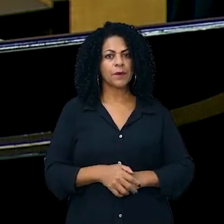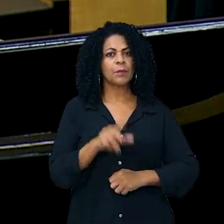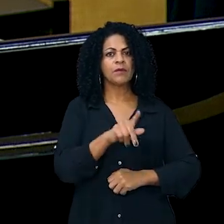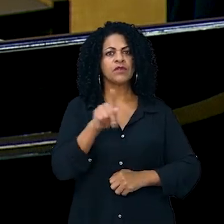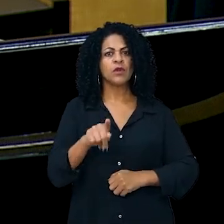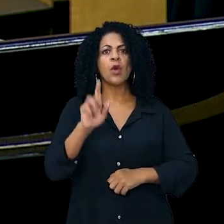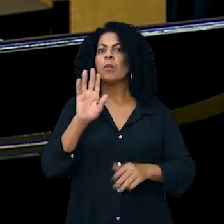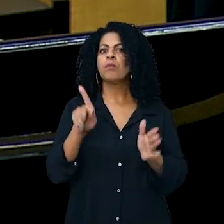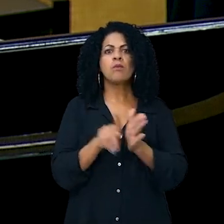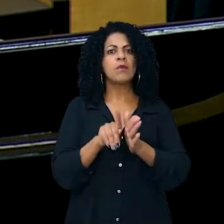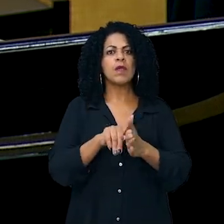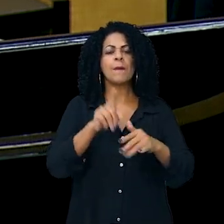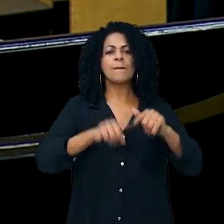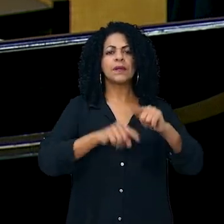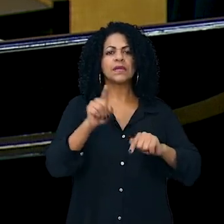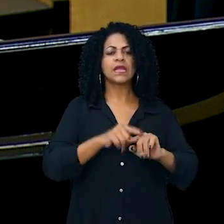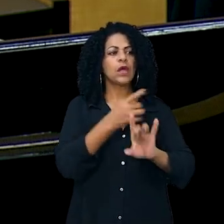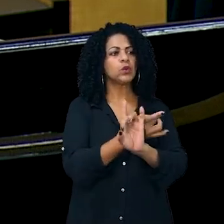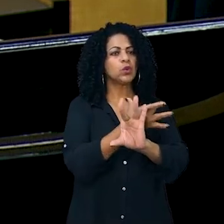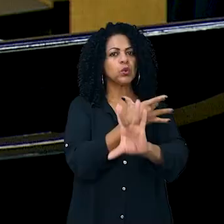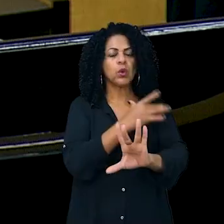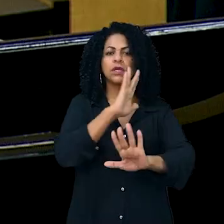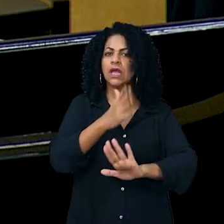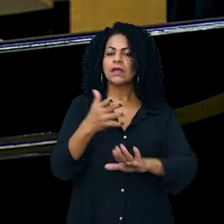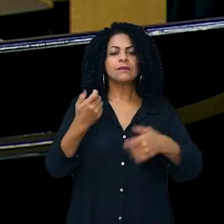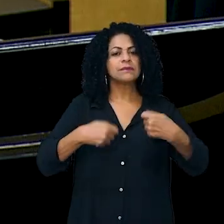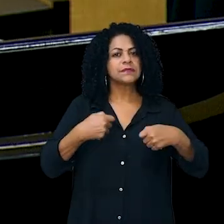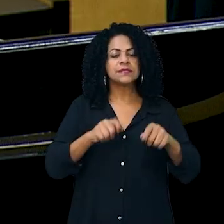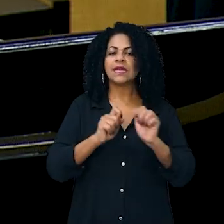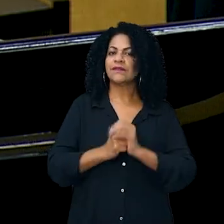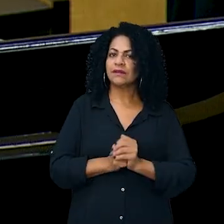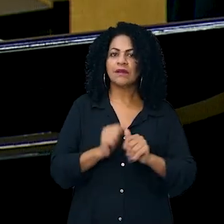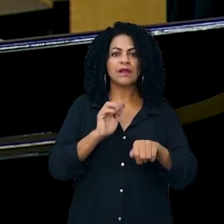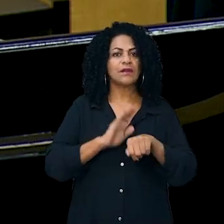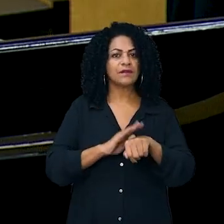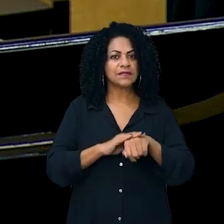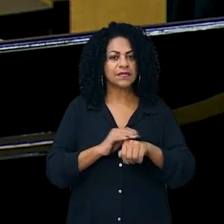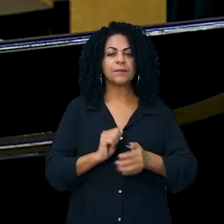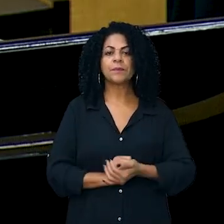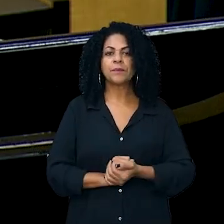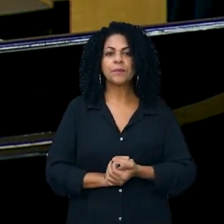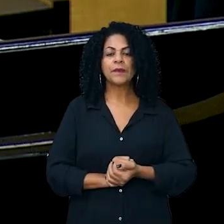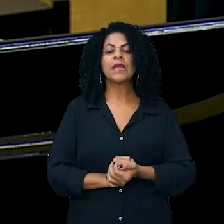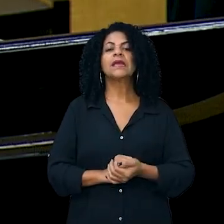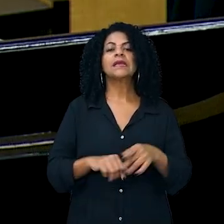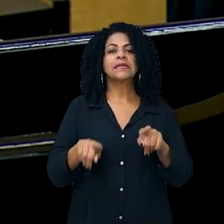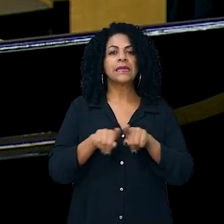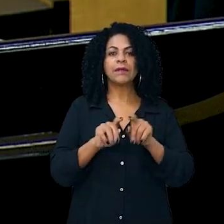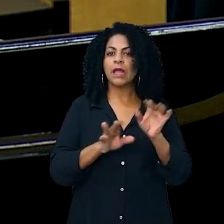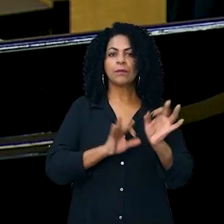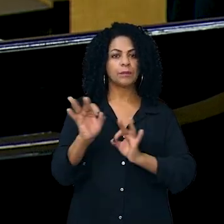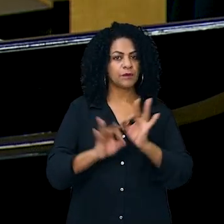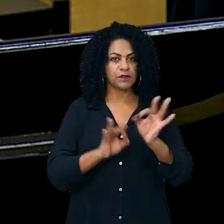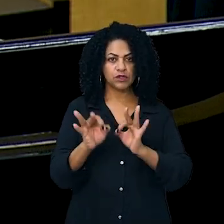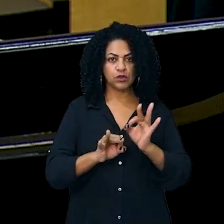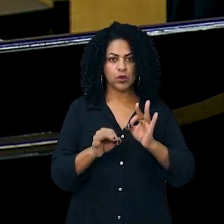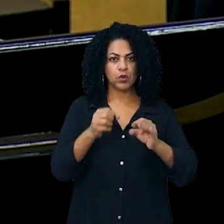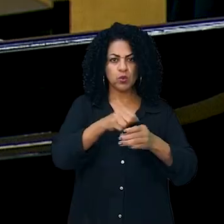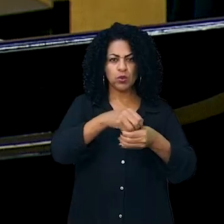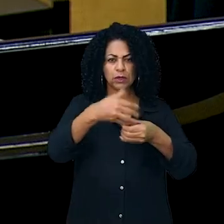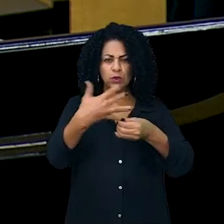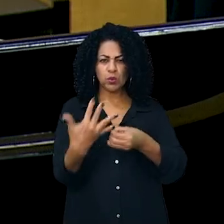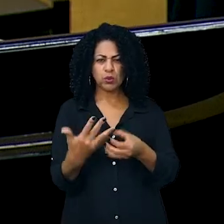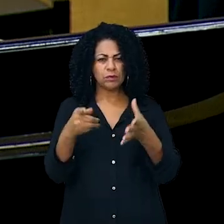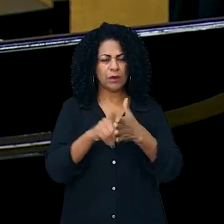pela inserção do material didático na plataforma digital, em observância de determinados requisitos técnicos, o que não se confunde com a mera preparação do conteúdo a ser